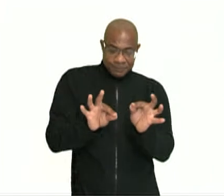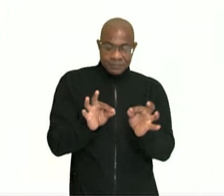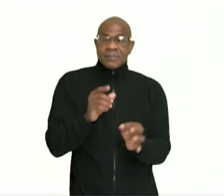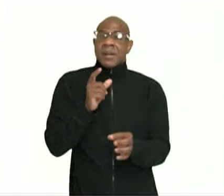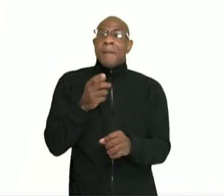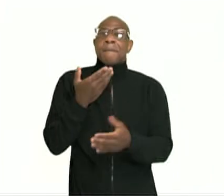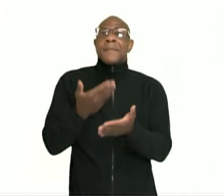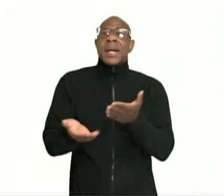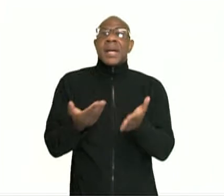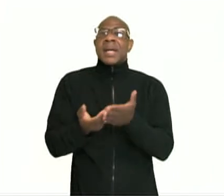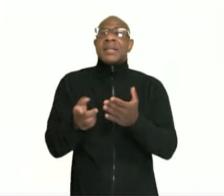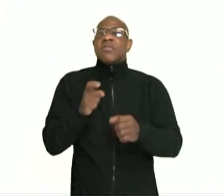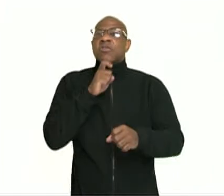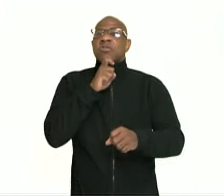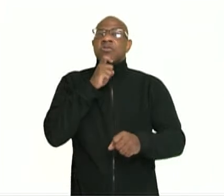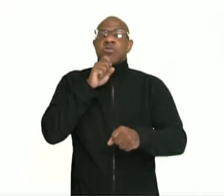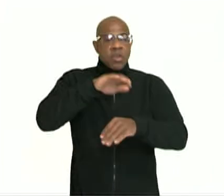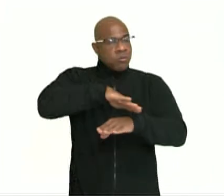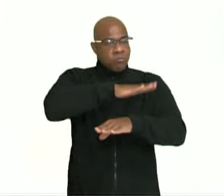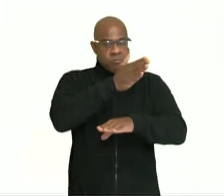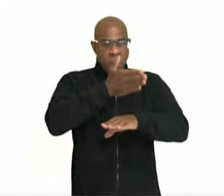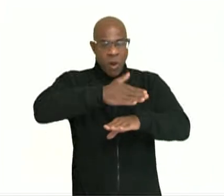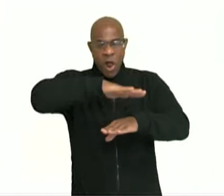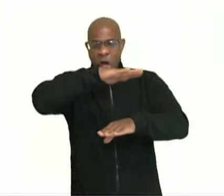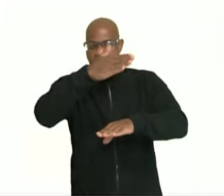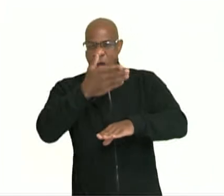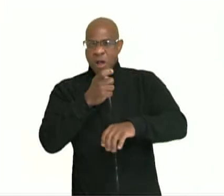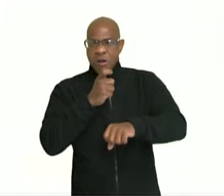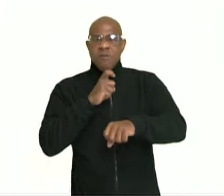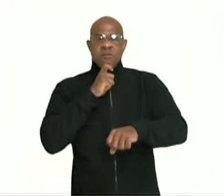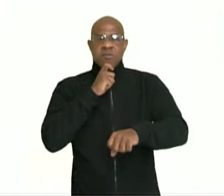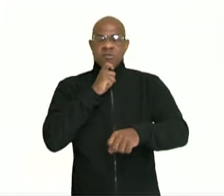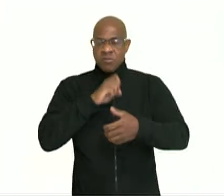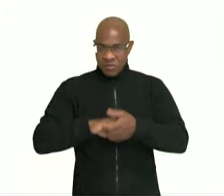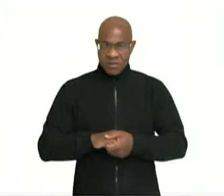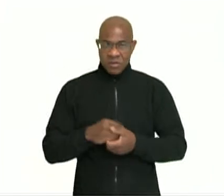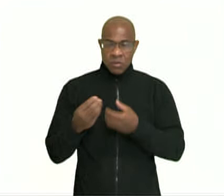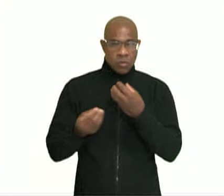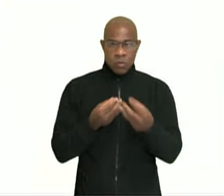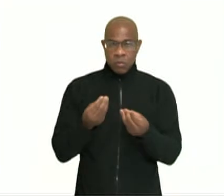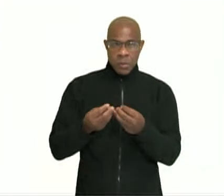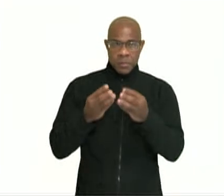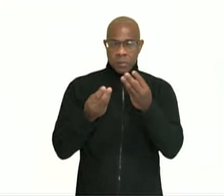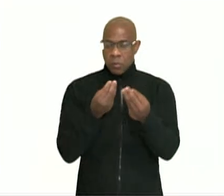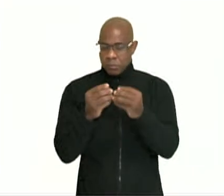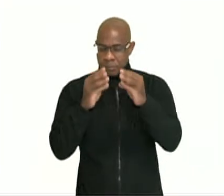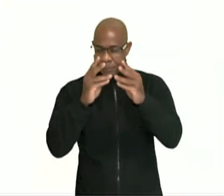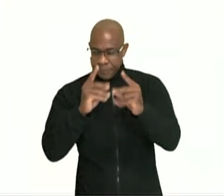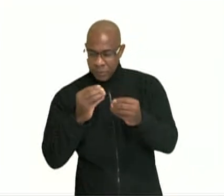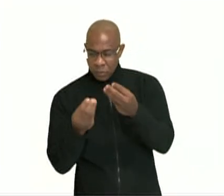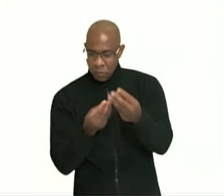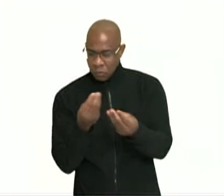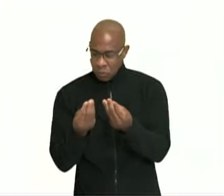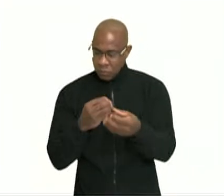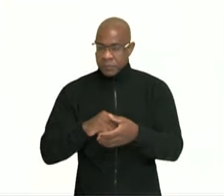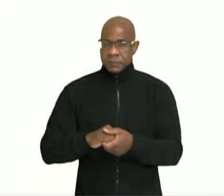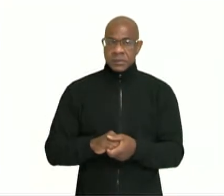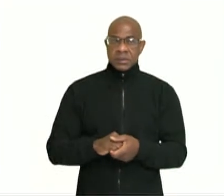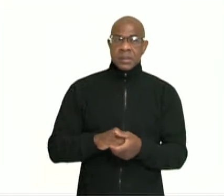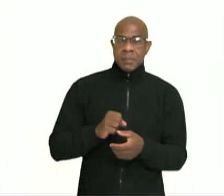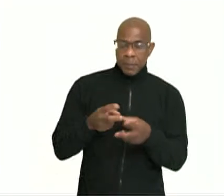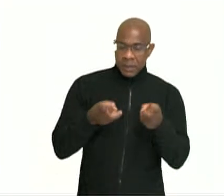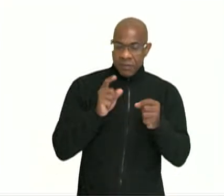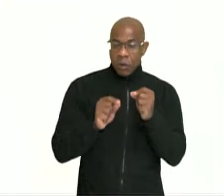de lençóis freáticos bombeados para o uso humano para verificar o seu impacto no deslocamento do eixo.